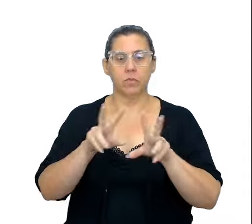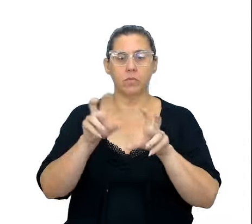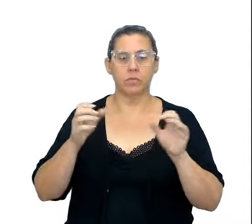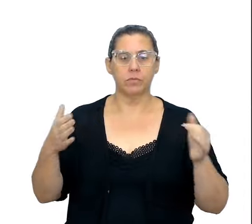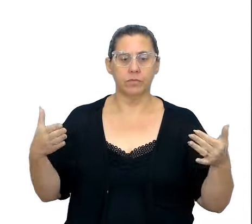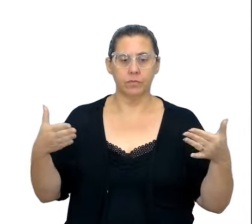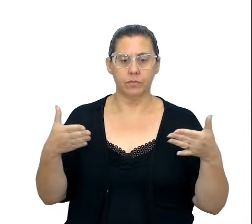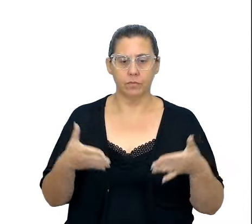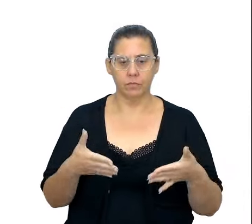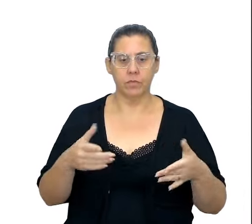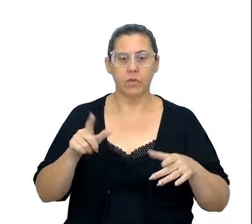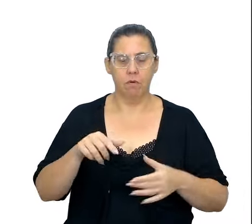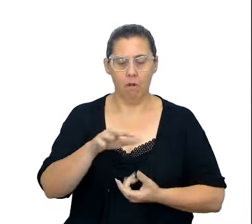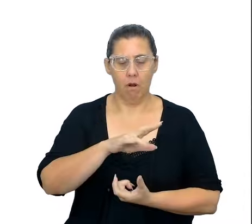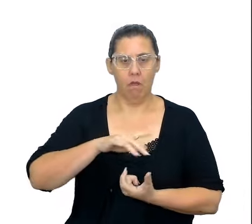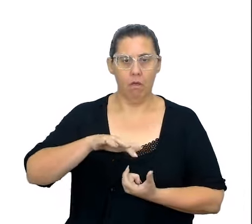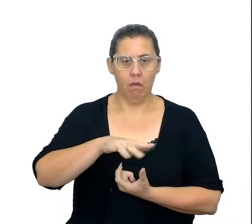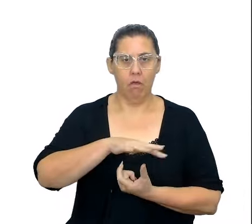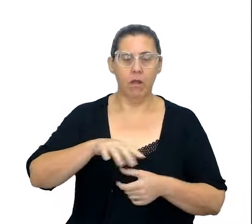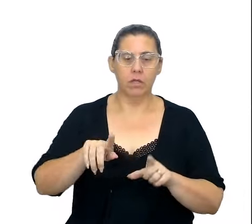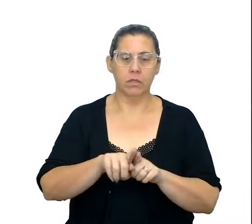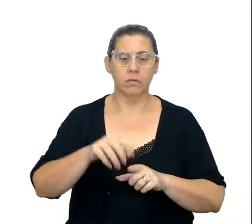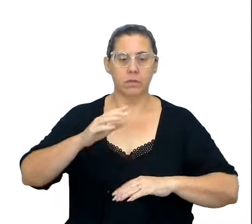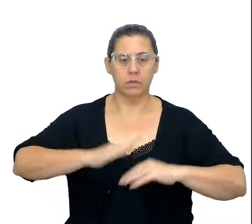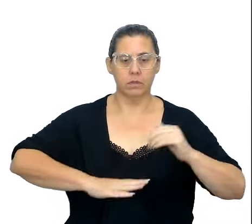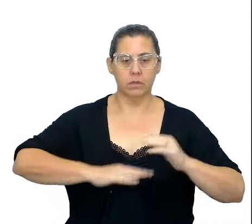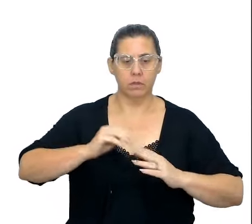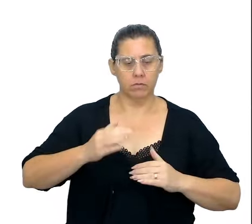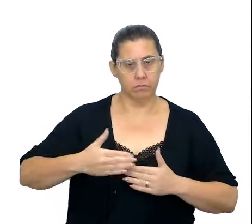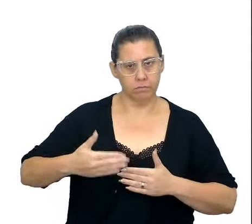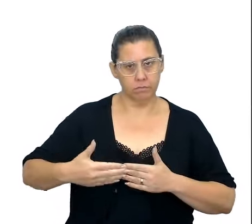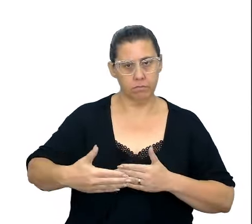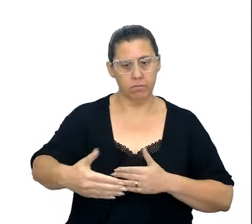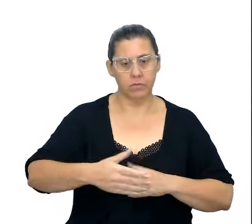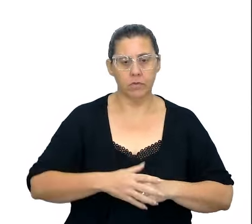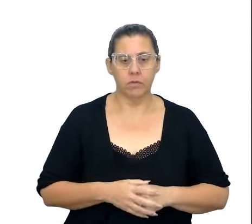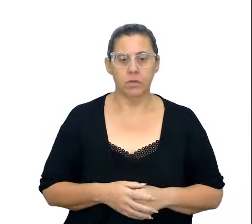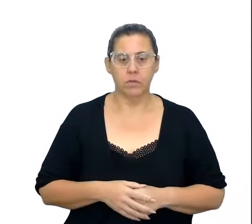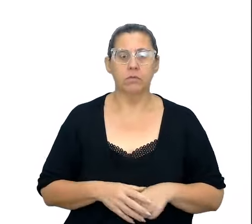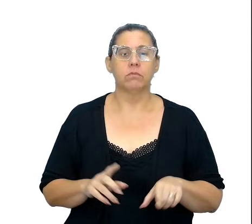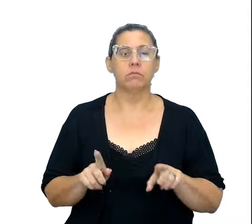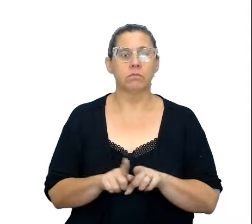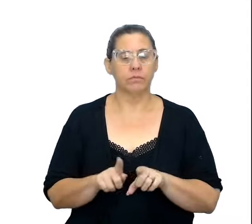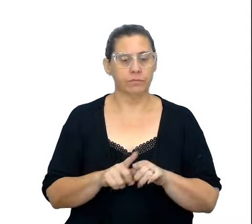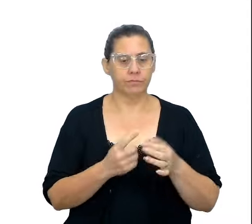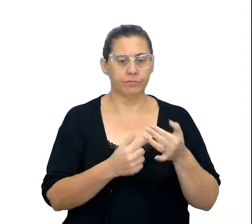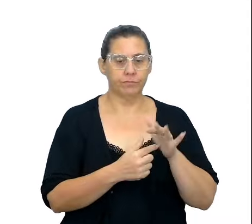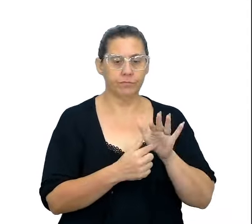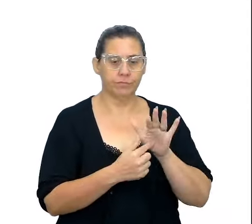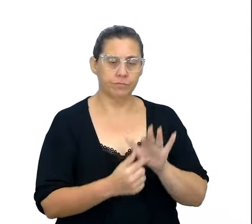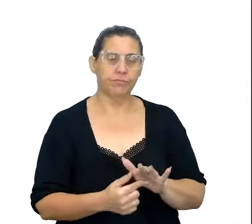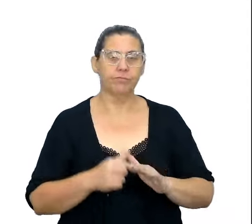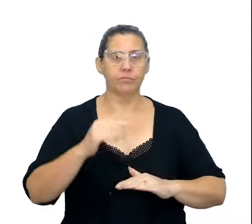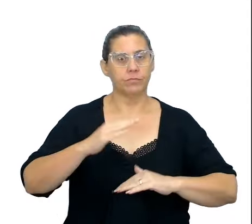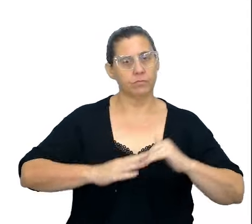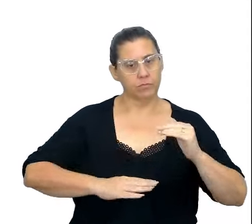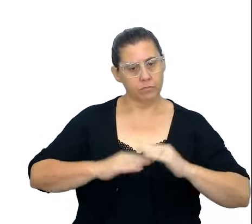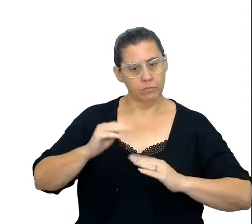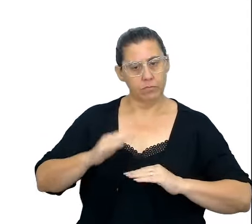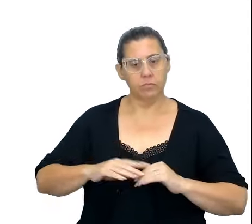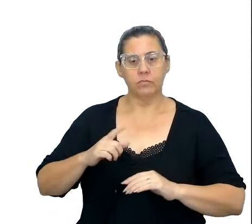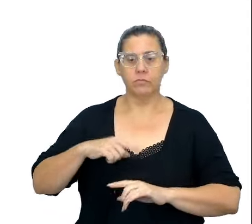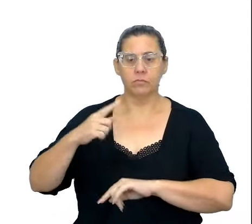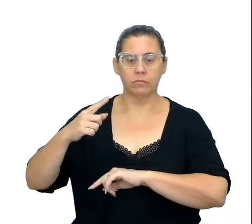que é o letramento, em relação às atividades dessa sequência, tá? Colocando em evidência também as habilidades que serão